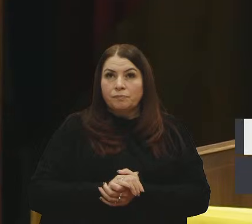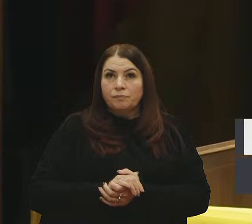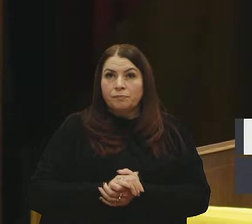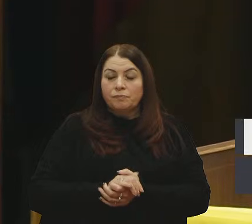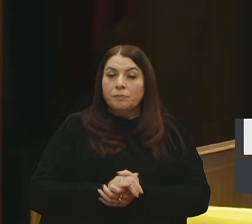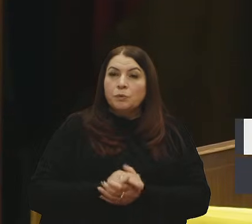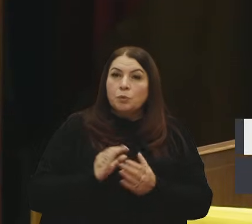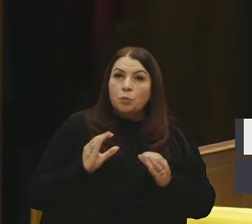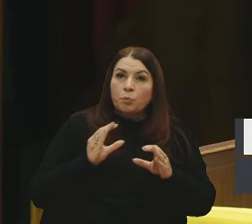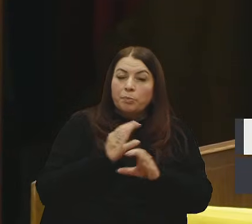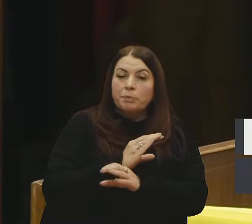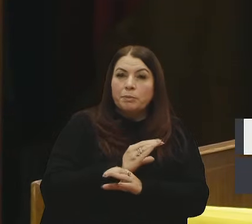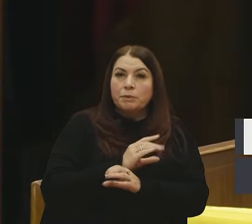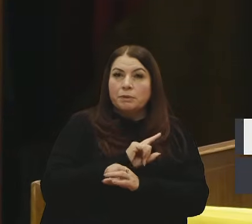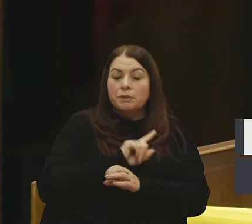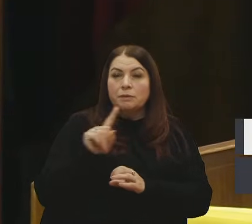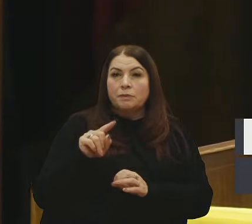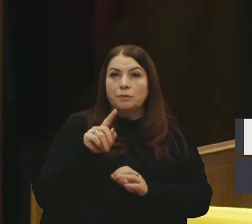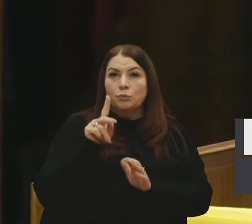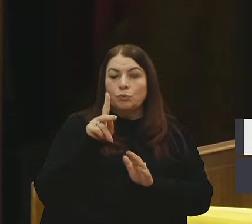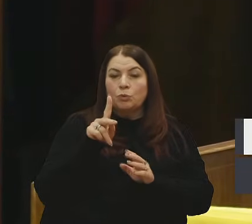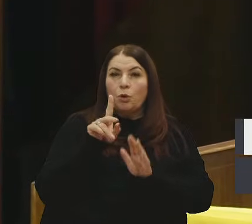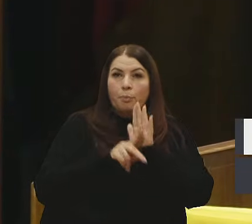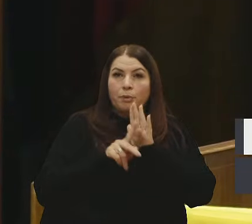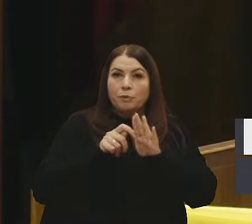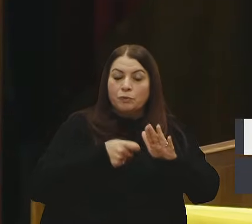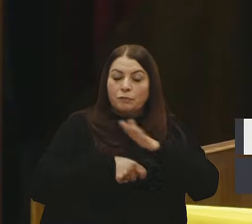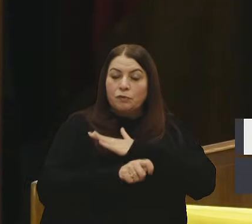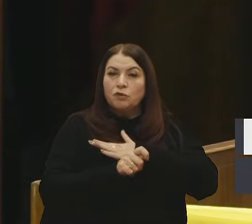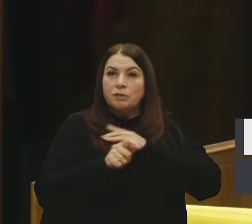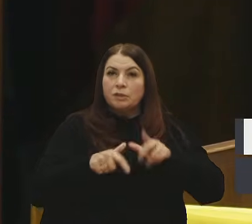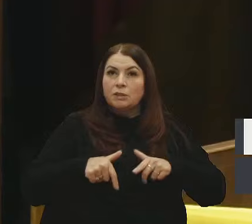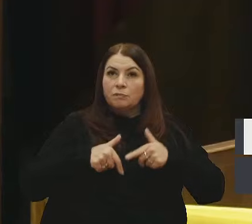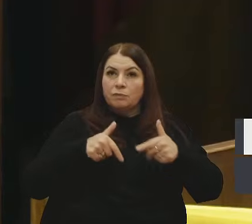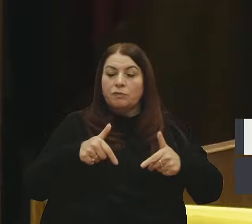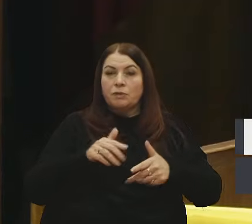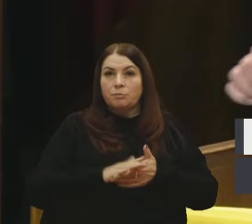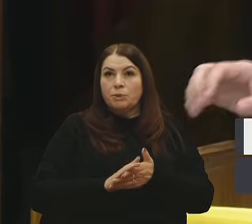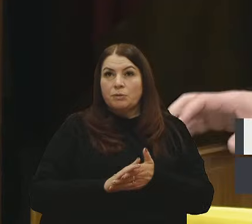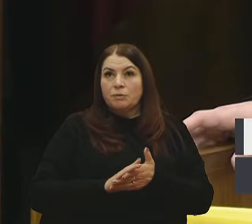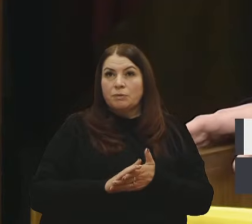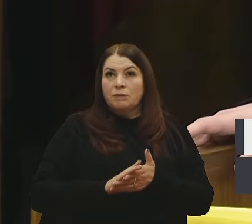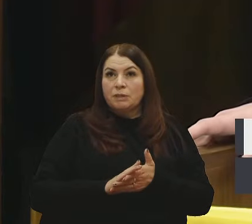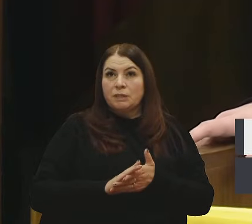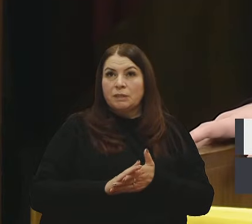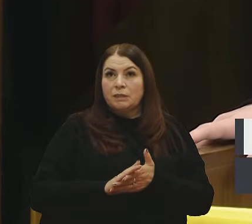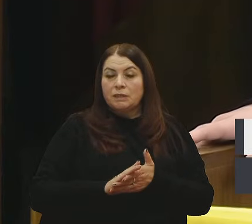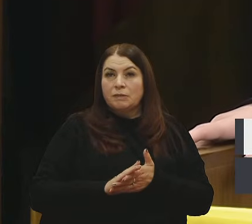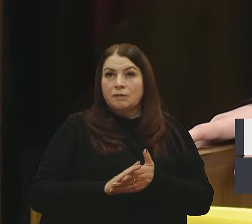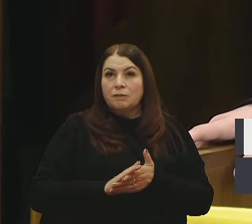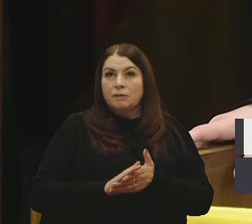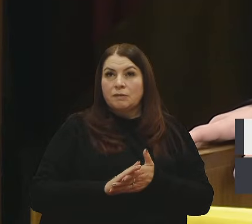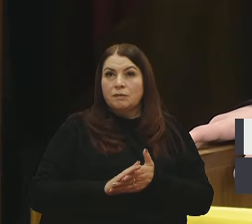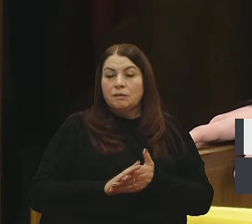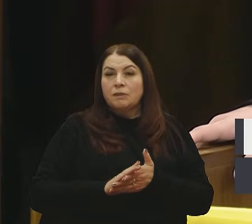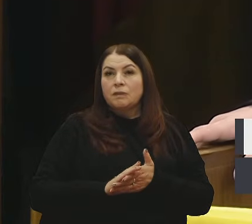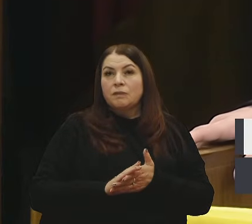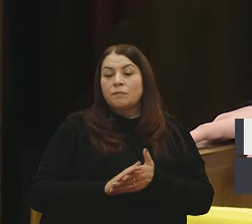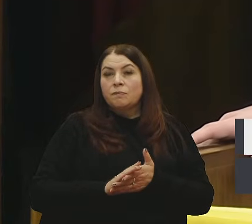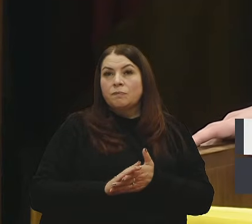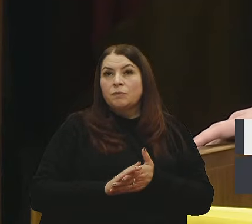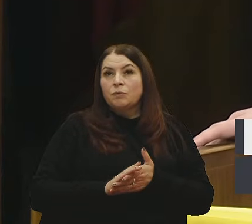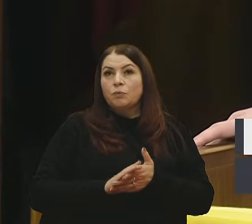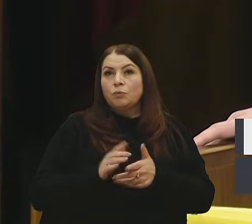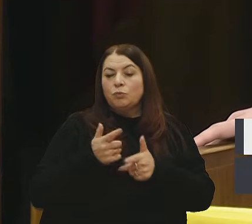integralmente a plano de investimentos em ações de enfrentamento e mitigação dos